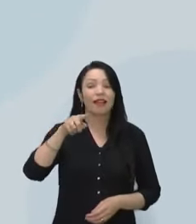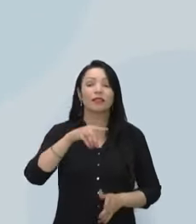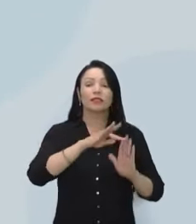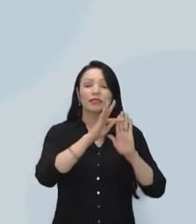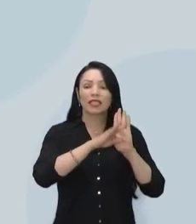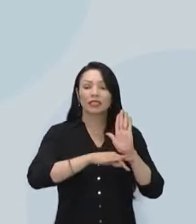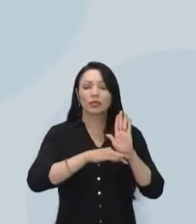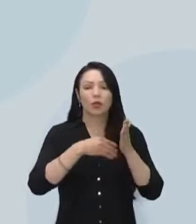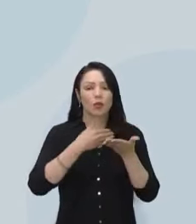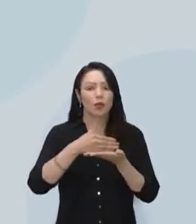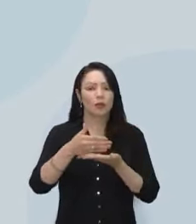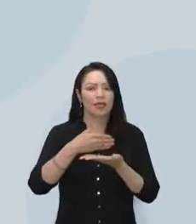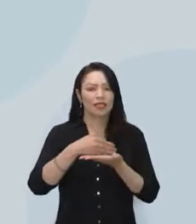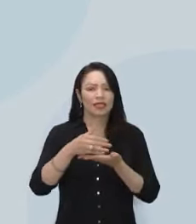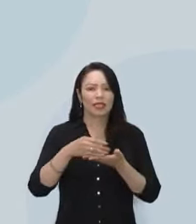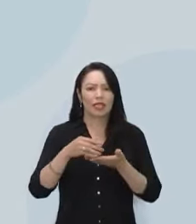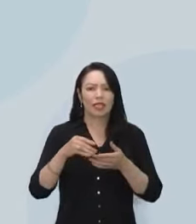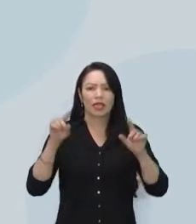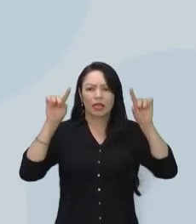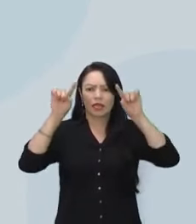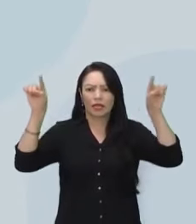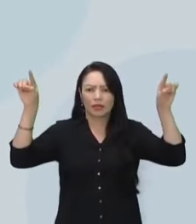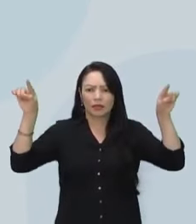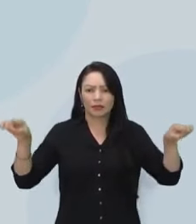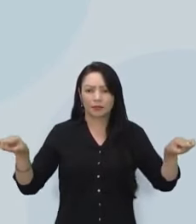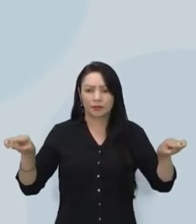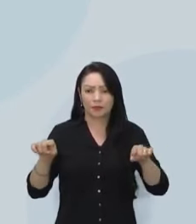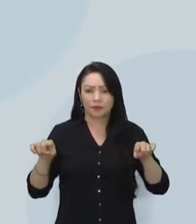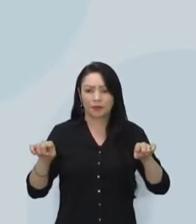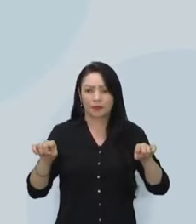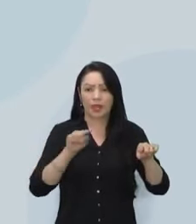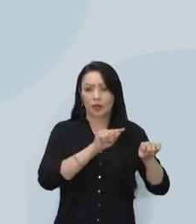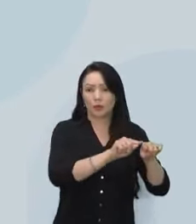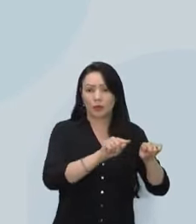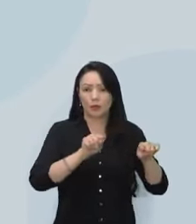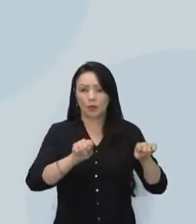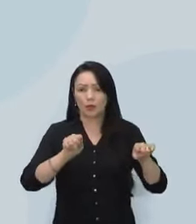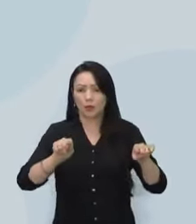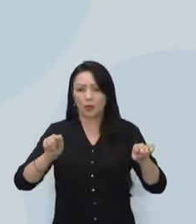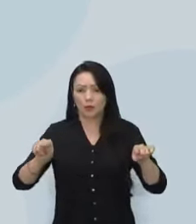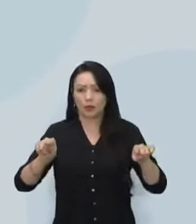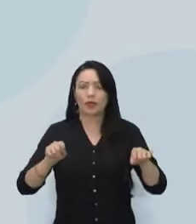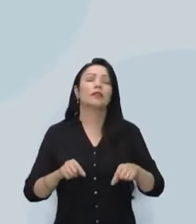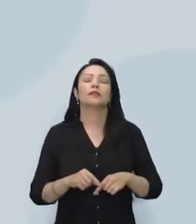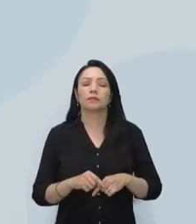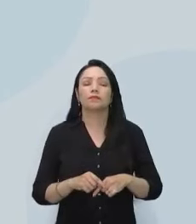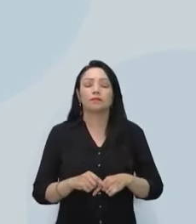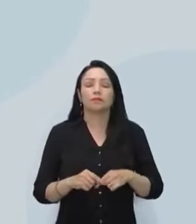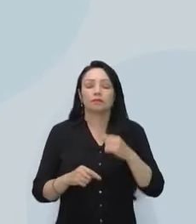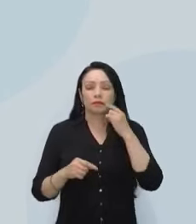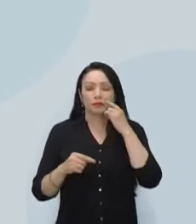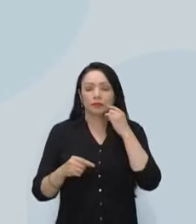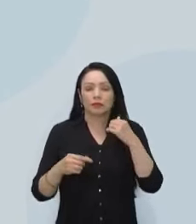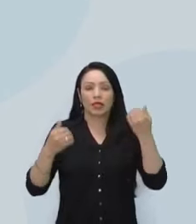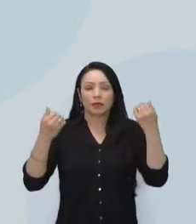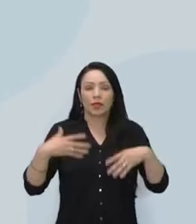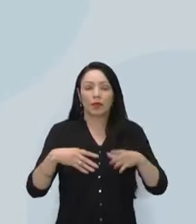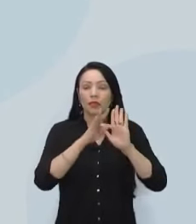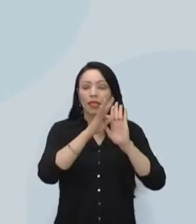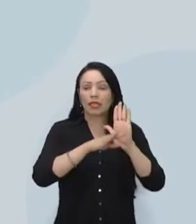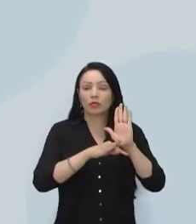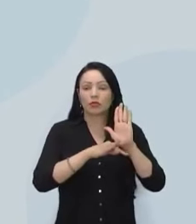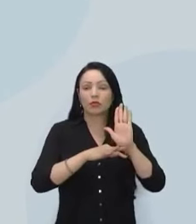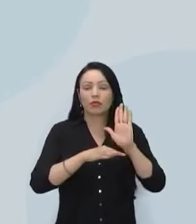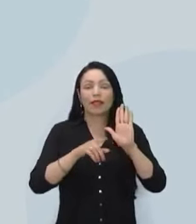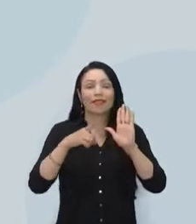começa assim, já com esses colchetes, né, essas chaves aí e as reticências, a gente está falando de um texto que tem